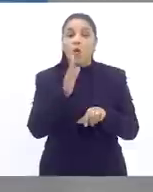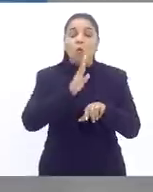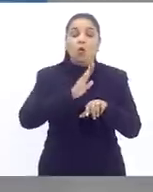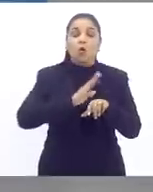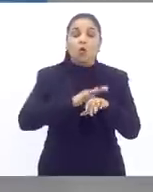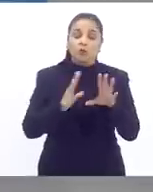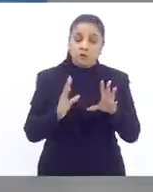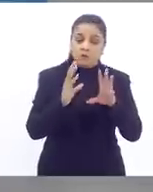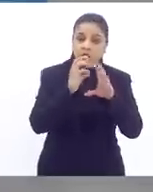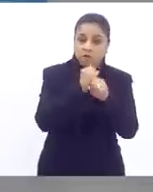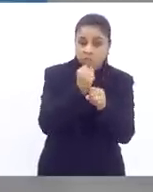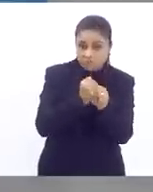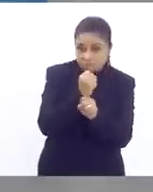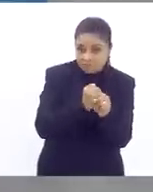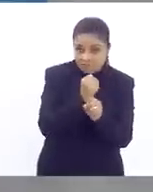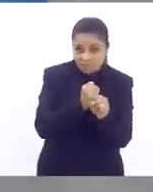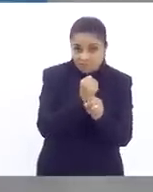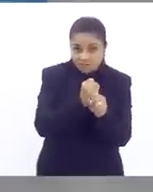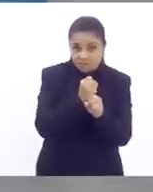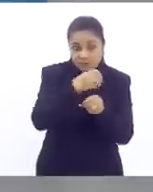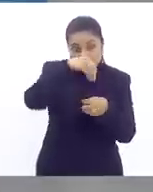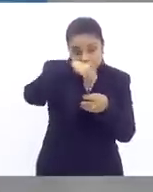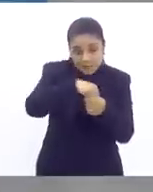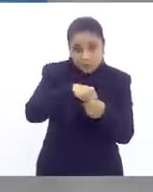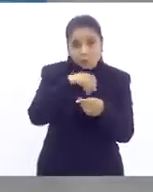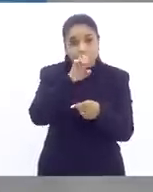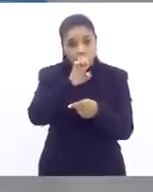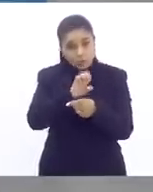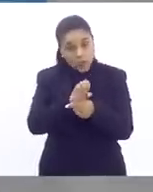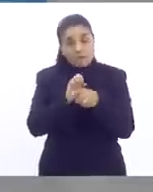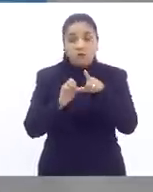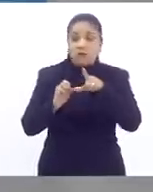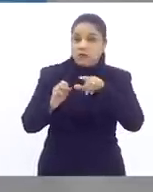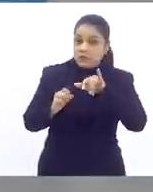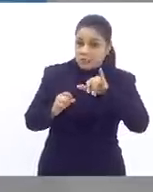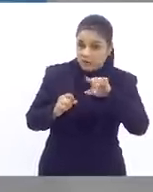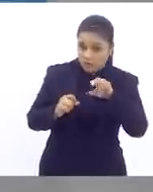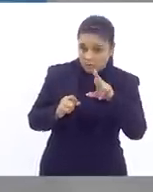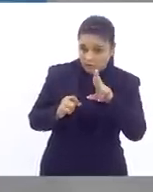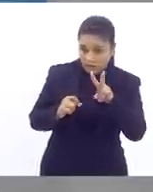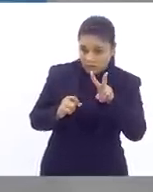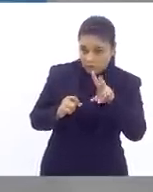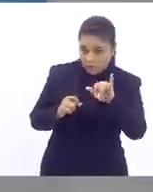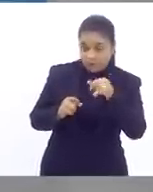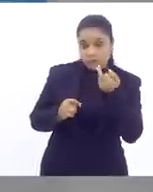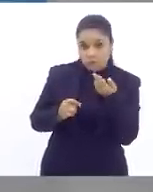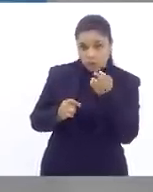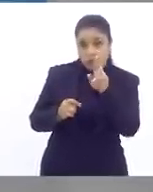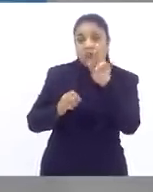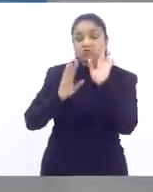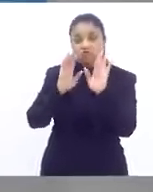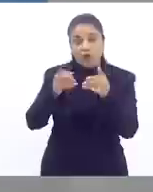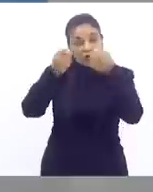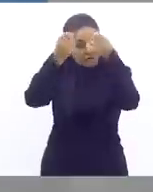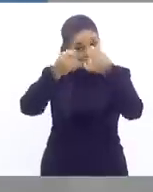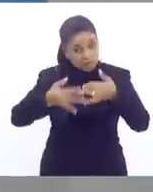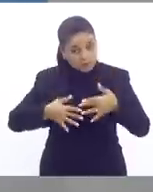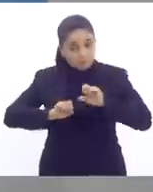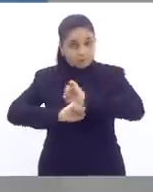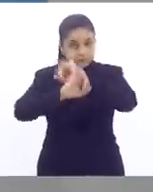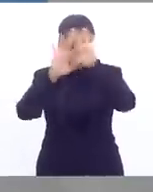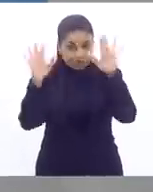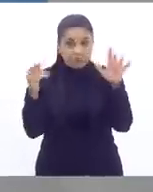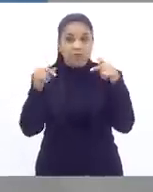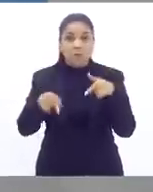dentro do Estado a Dra Lívia já esclareceu juridicamente mas também não se consegue trazer do INSS porque